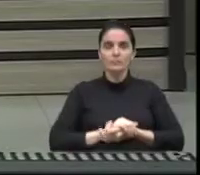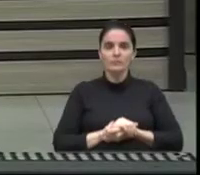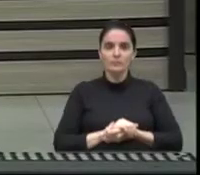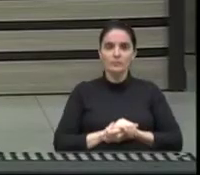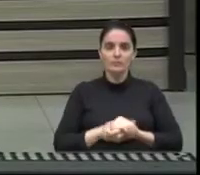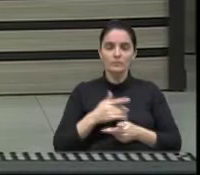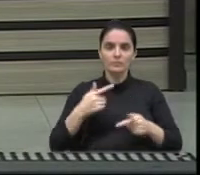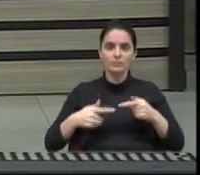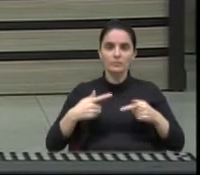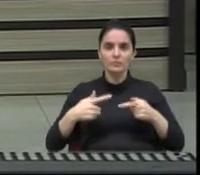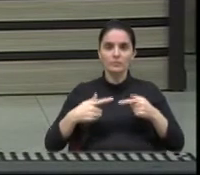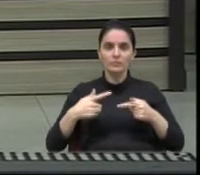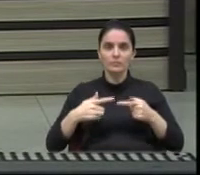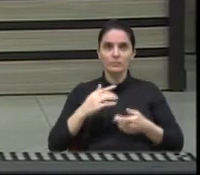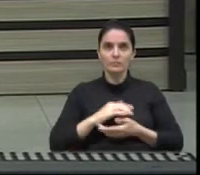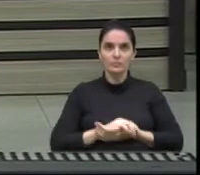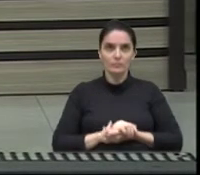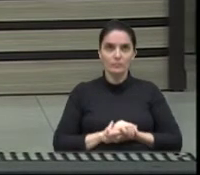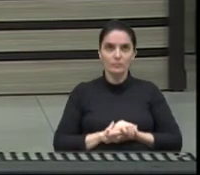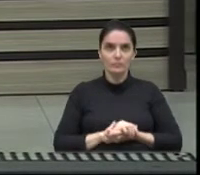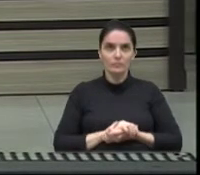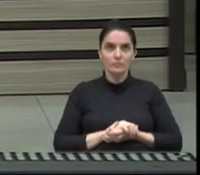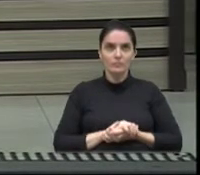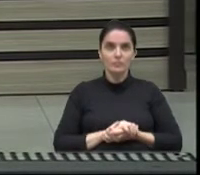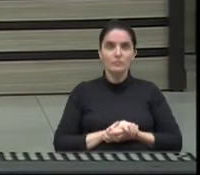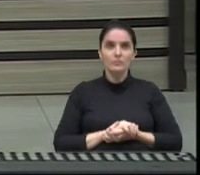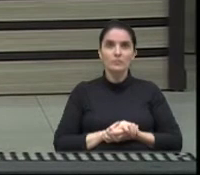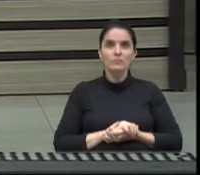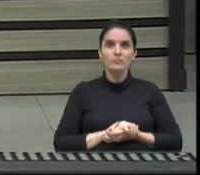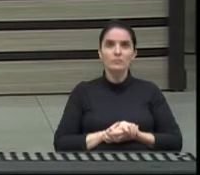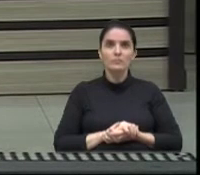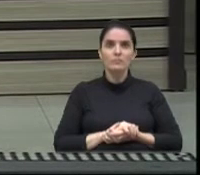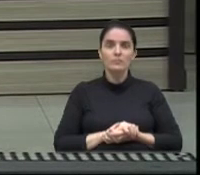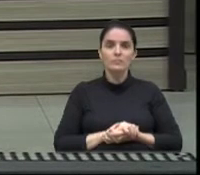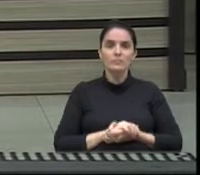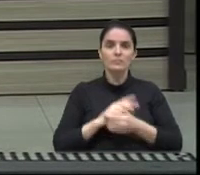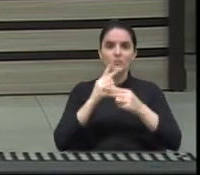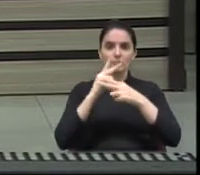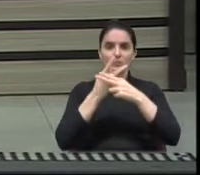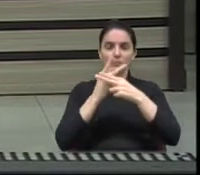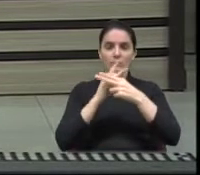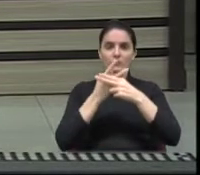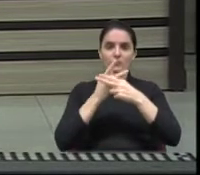Em discussão. Gostaria, senhor presidente. Com a palavra, vereador Helder do Táxi.